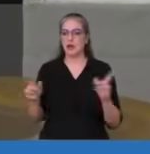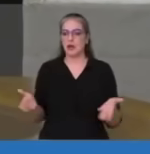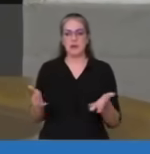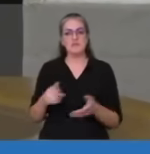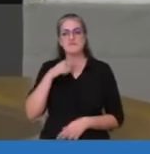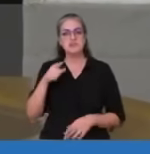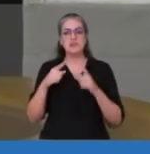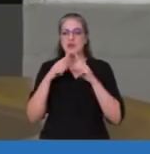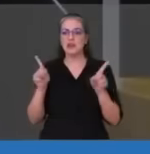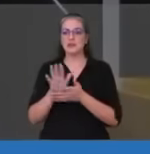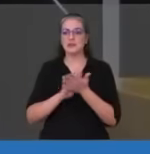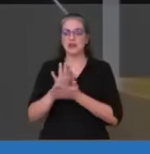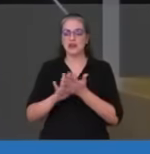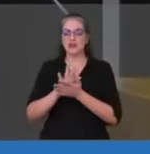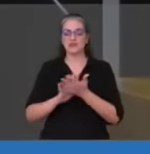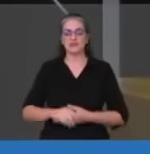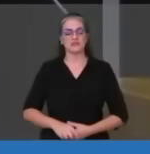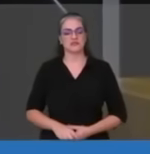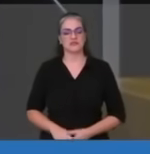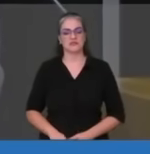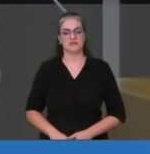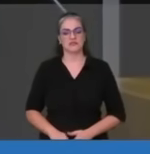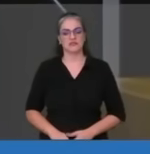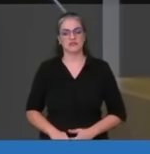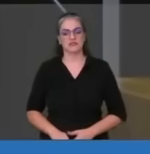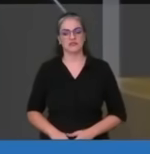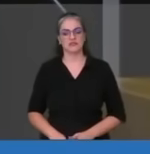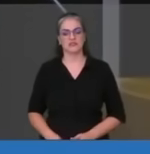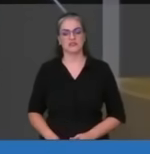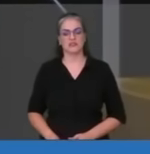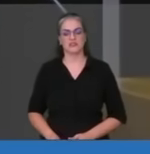sobre as urnas Aliás elas foram fiz questão de levantar